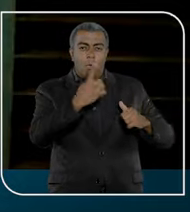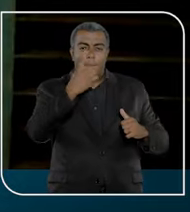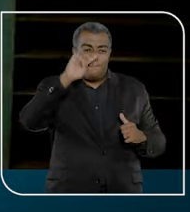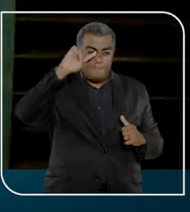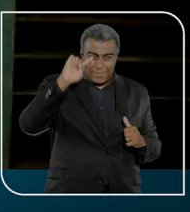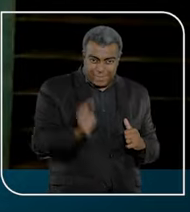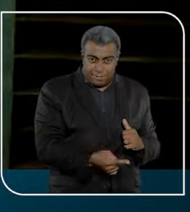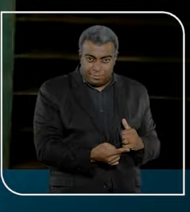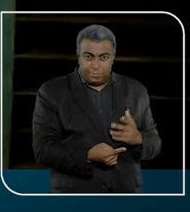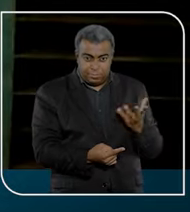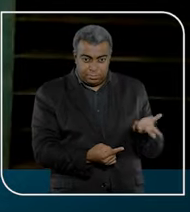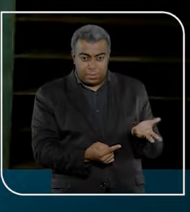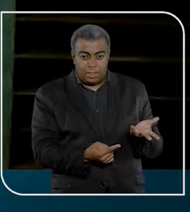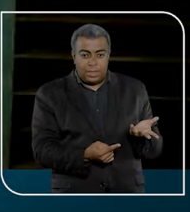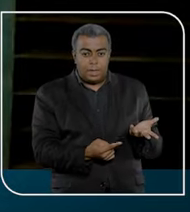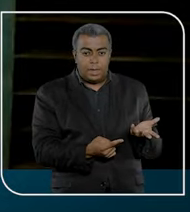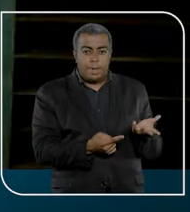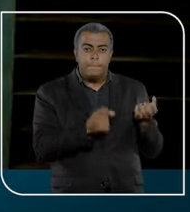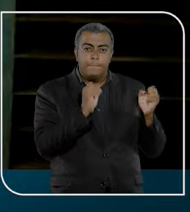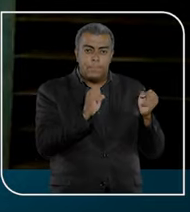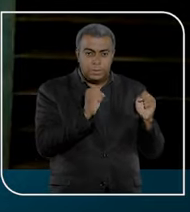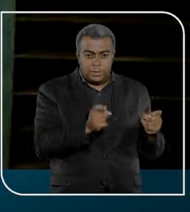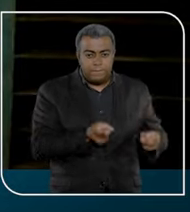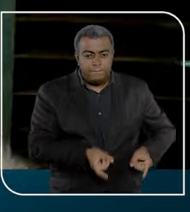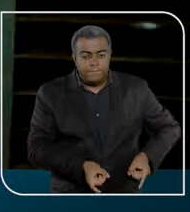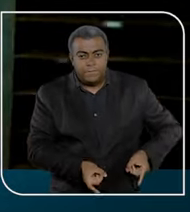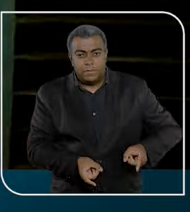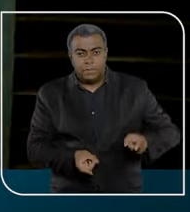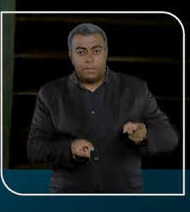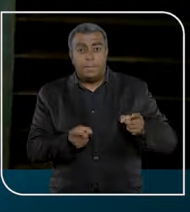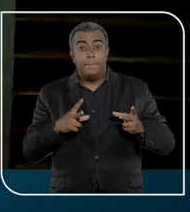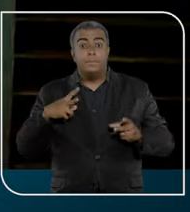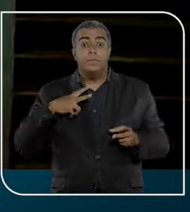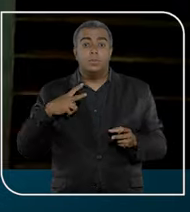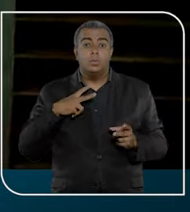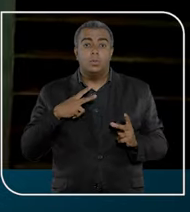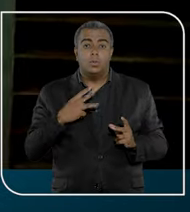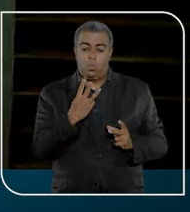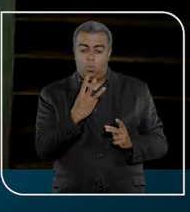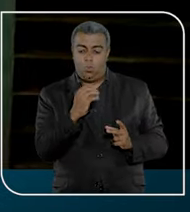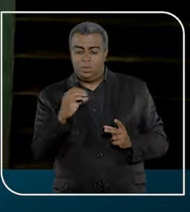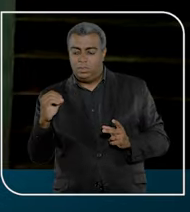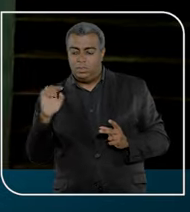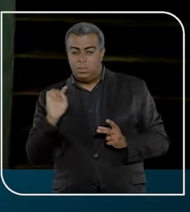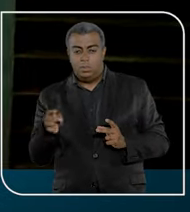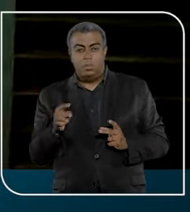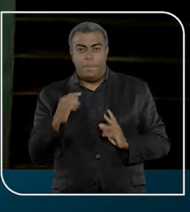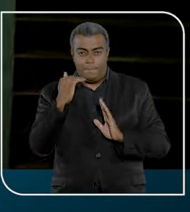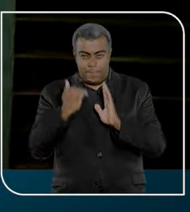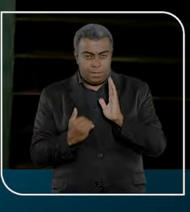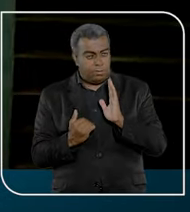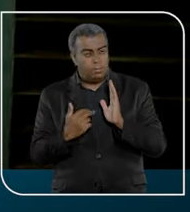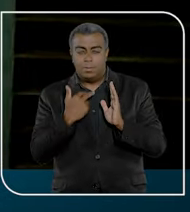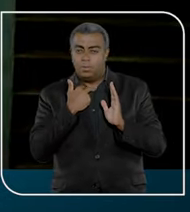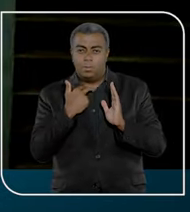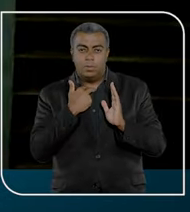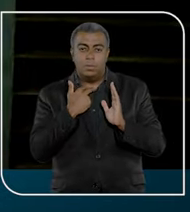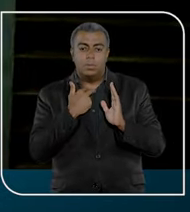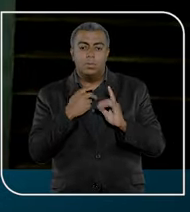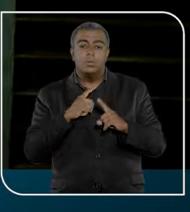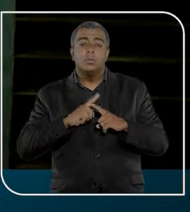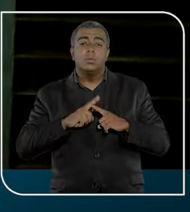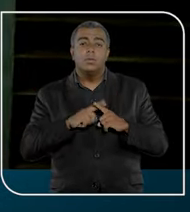bem havia sido avaliado em 1 milhão de reais. Então, ele não poderia vender por iniciativa particular por 400